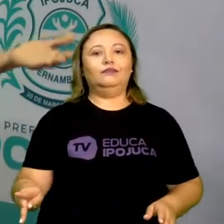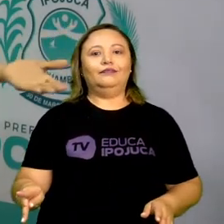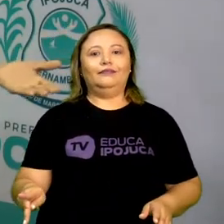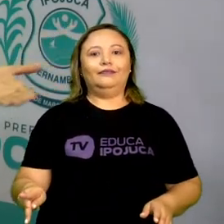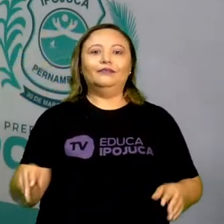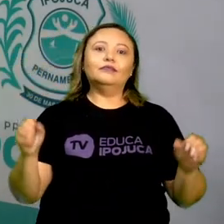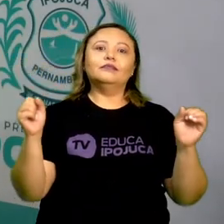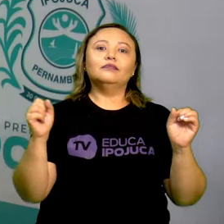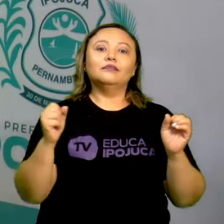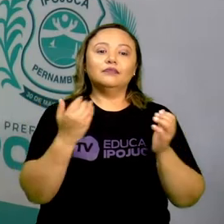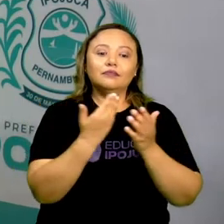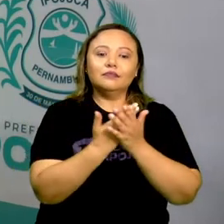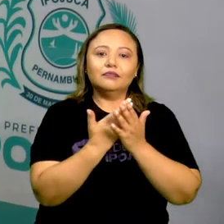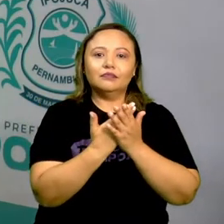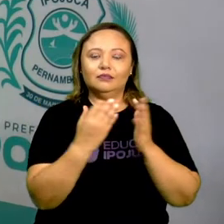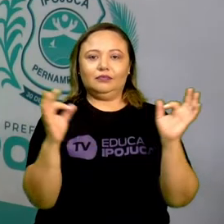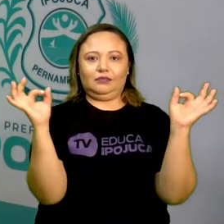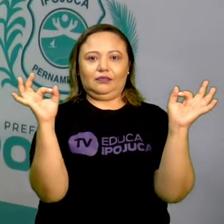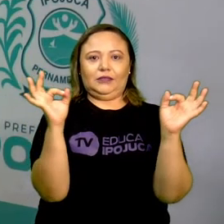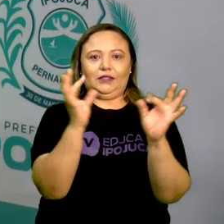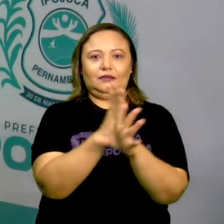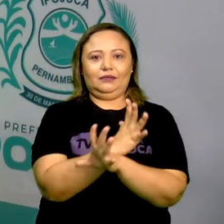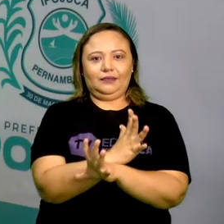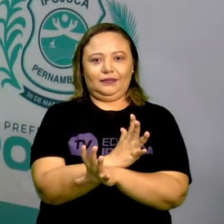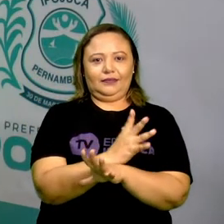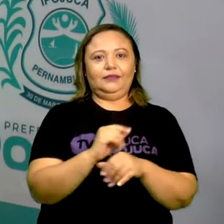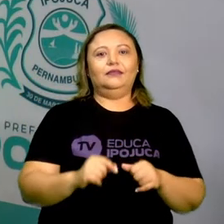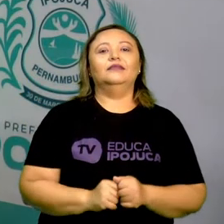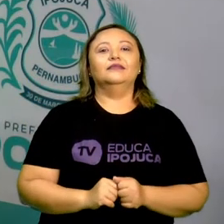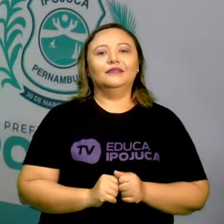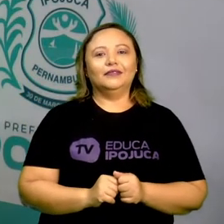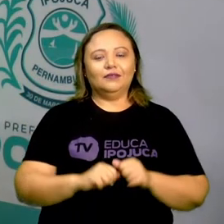aqui chegamos ao fim da nossa aula de arte.